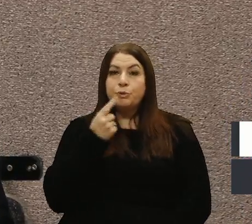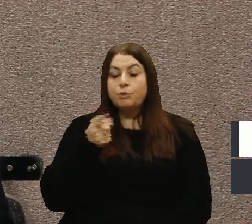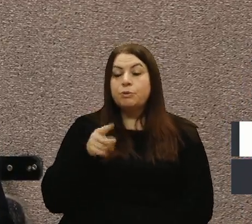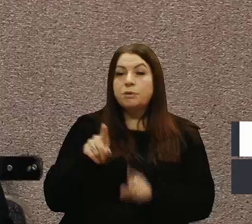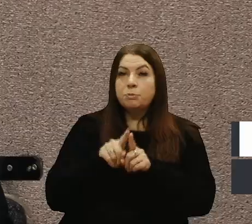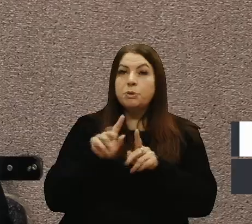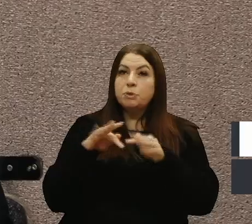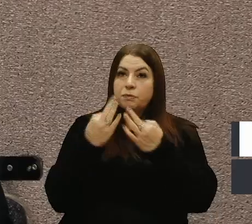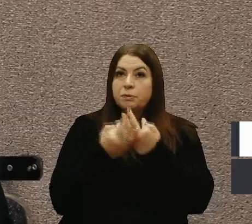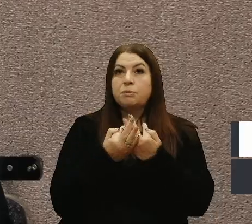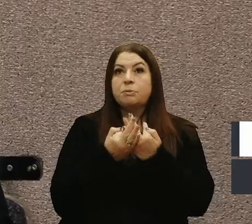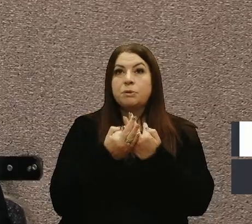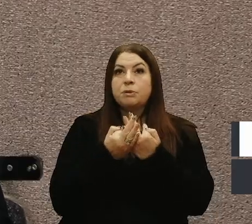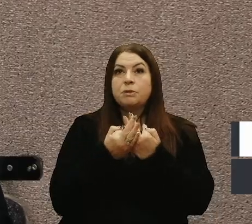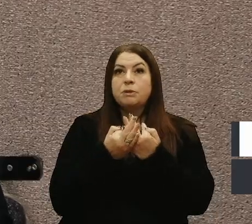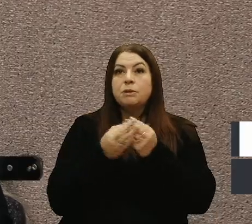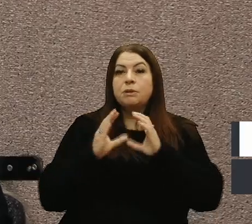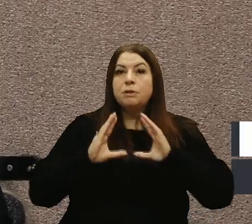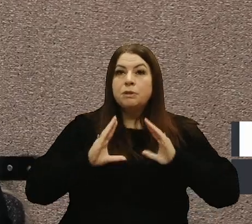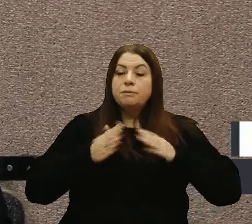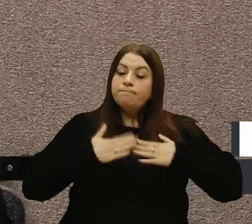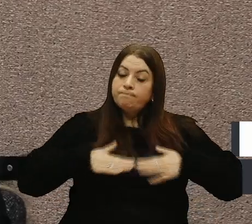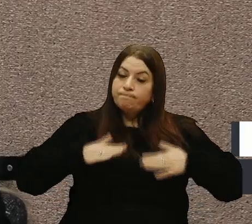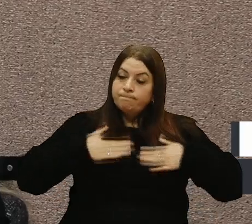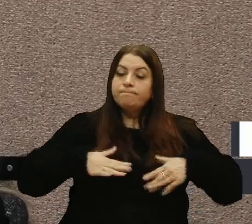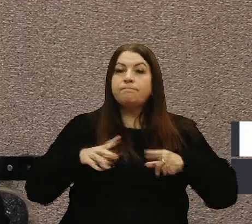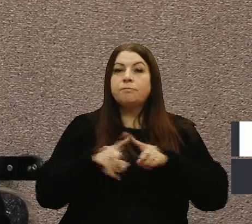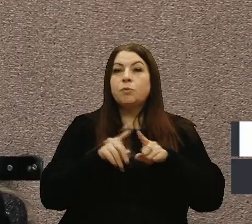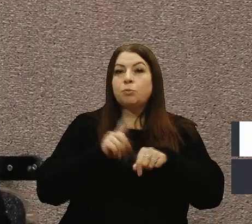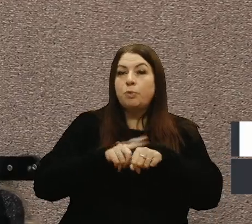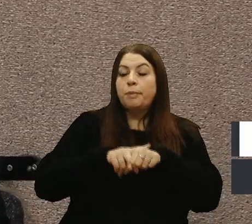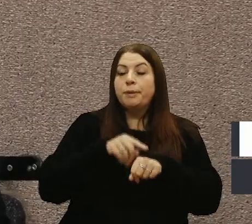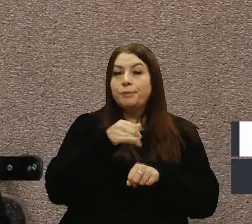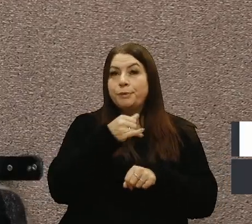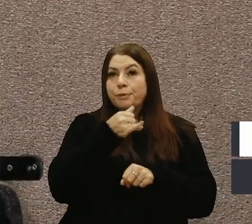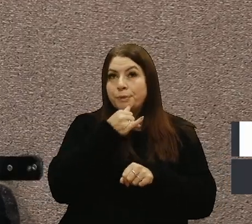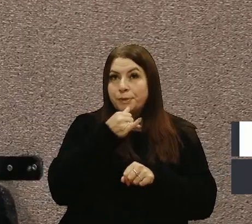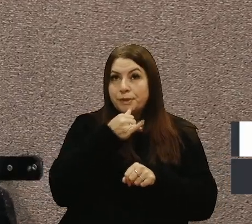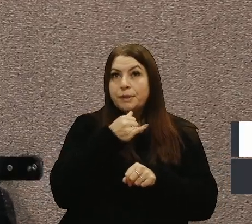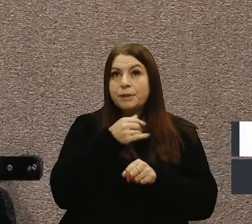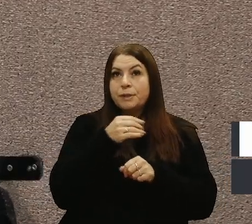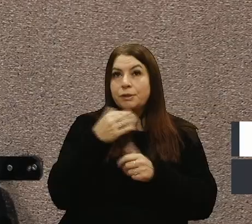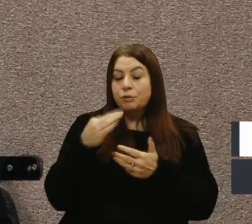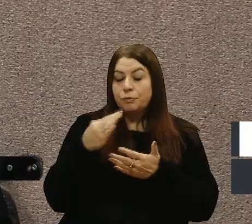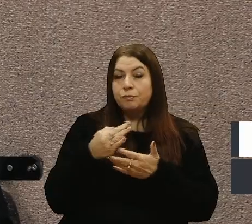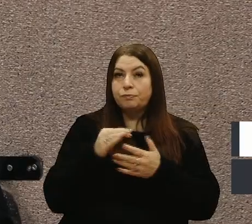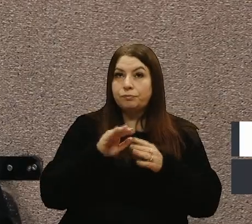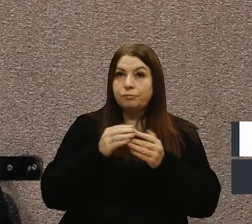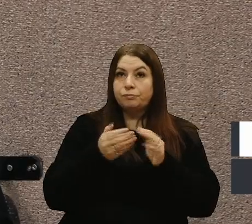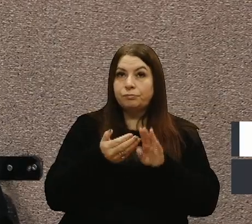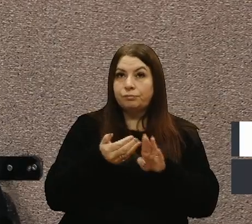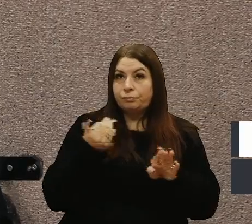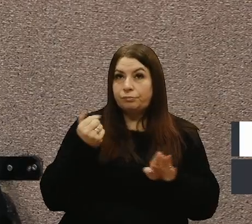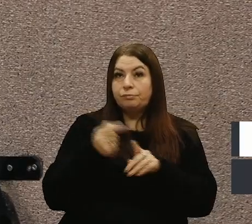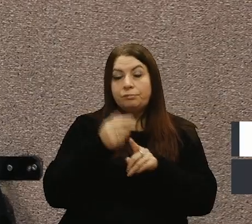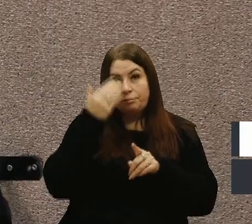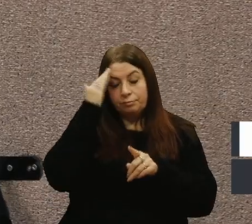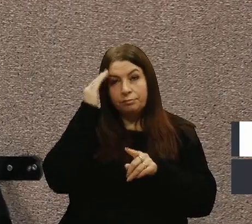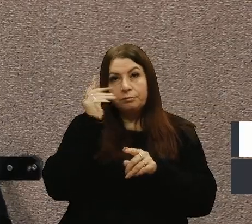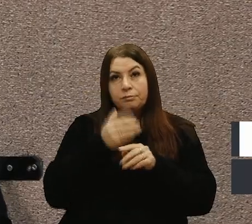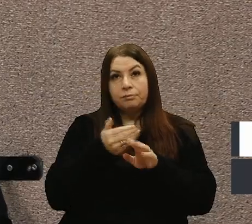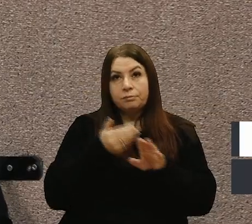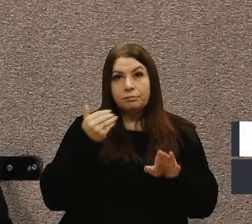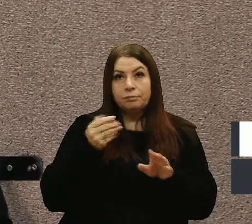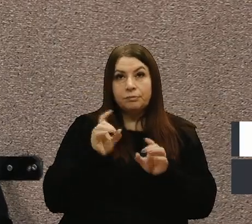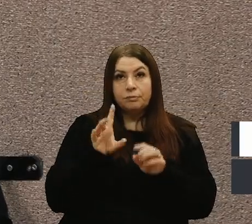família que tenha um conforto, né, nesse momento de tristeza, de dor e de separação, que a gente entenda que ela é uma